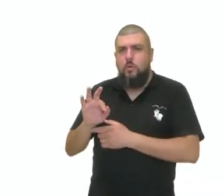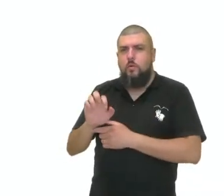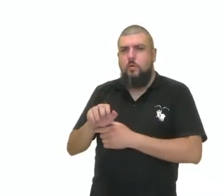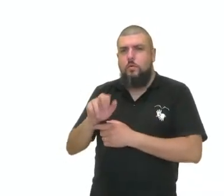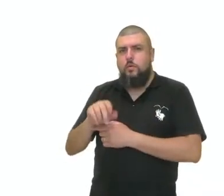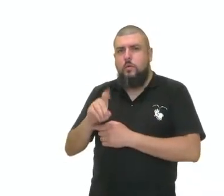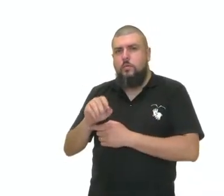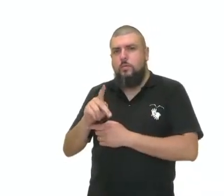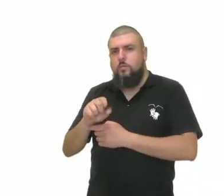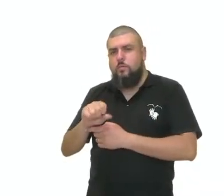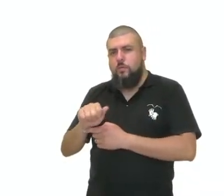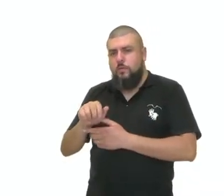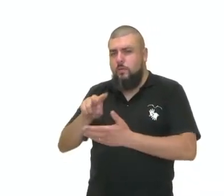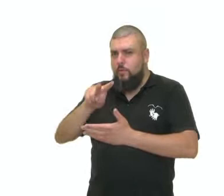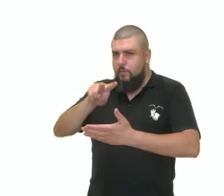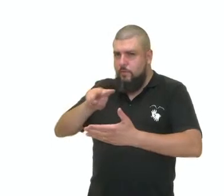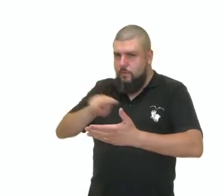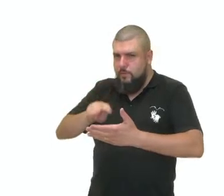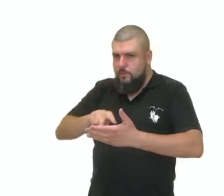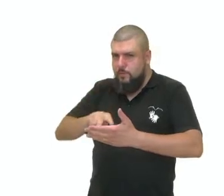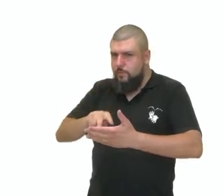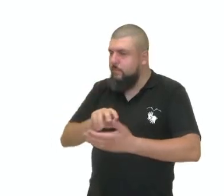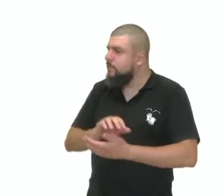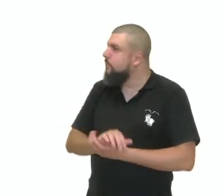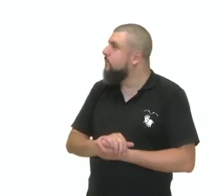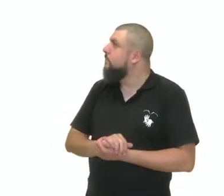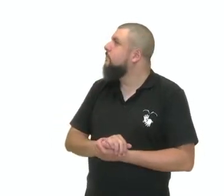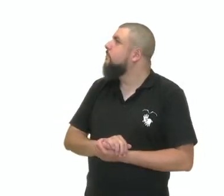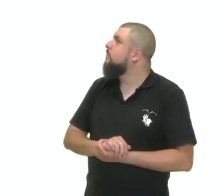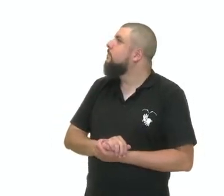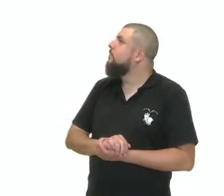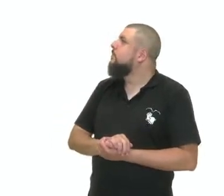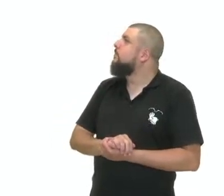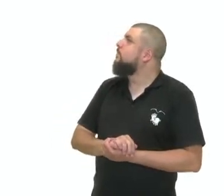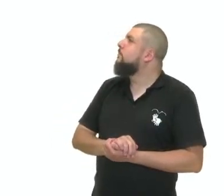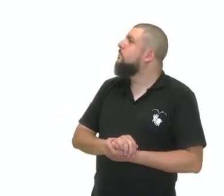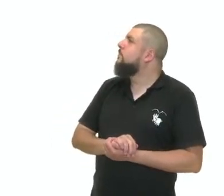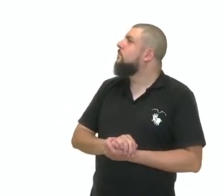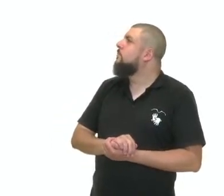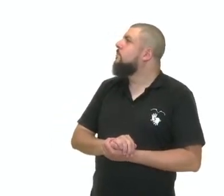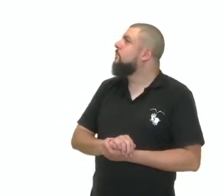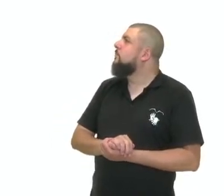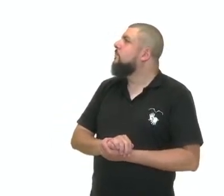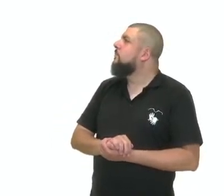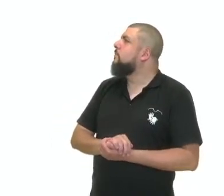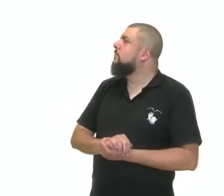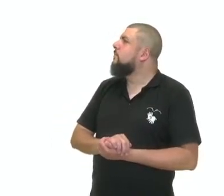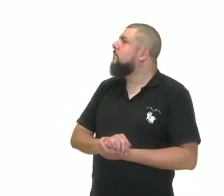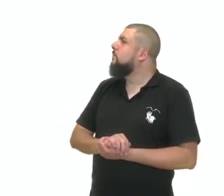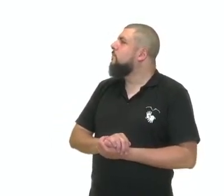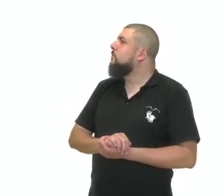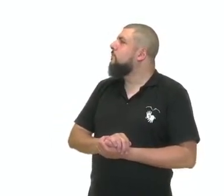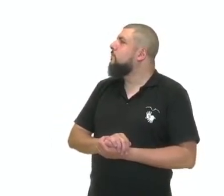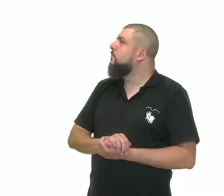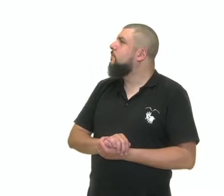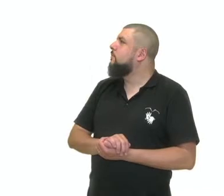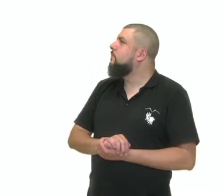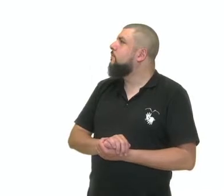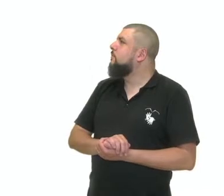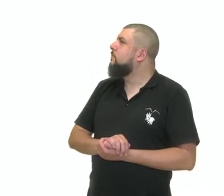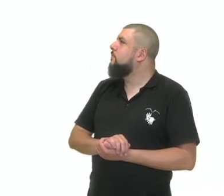diz o seguinte: sou um guardador de rebanhos. O rebanho é os meus pensamentos, e os